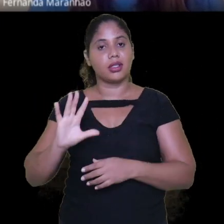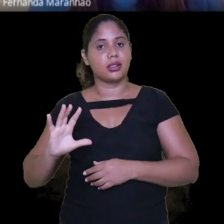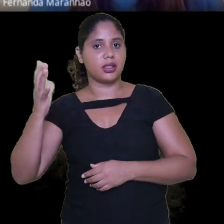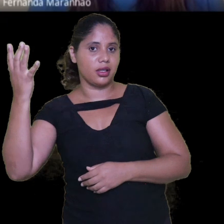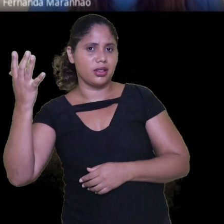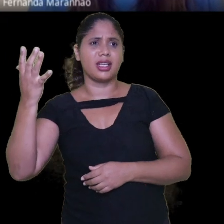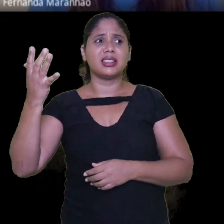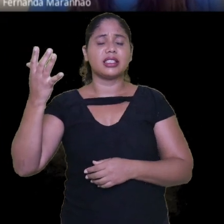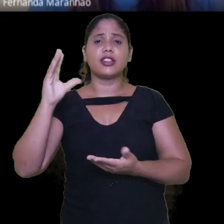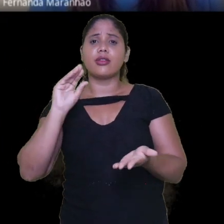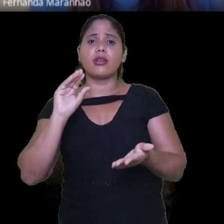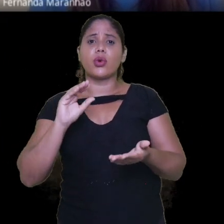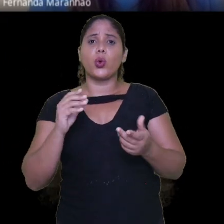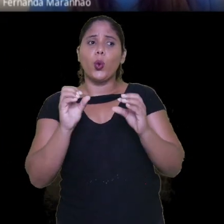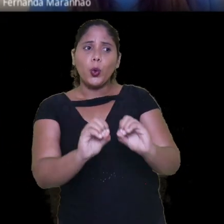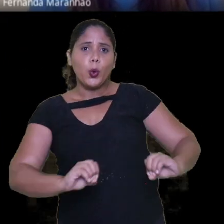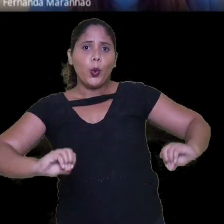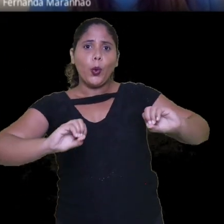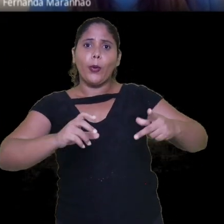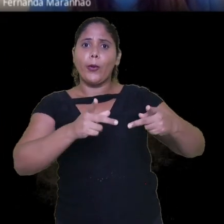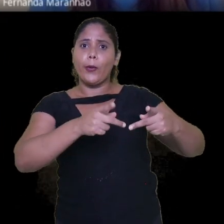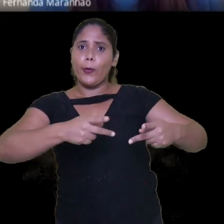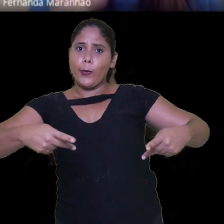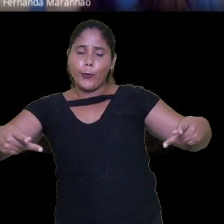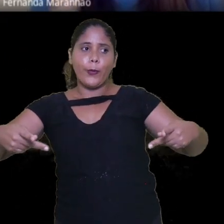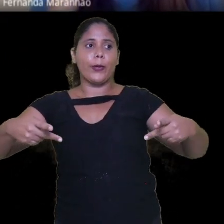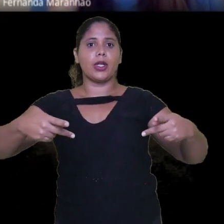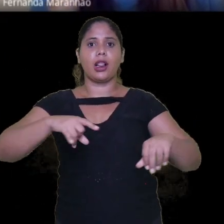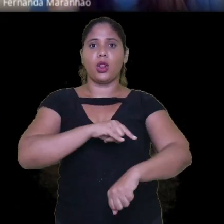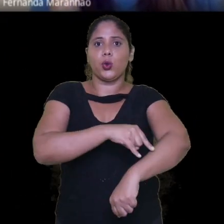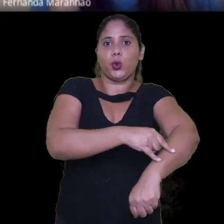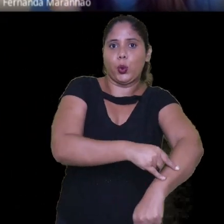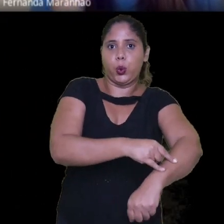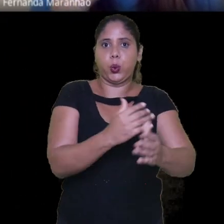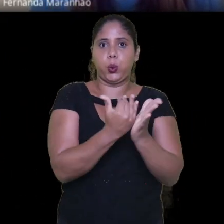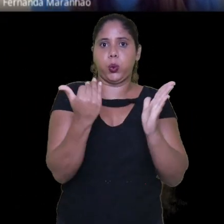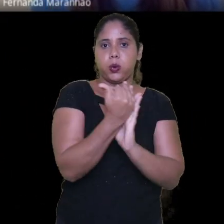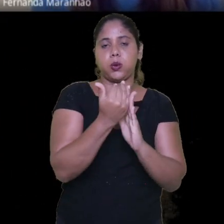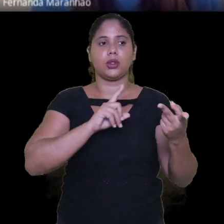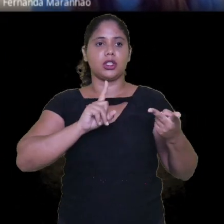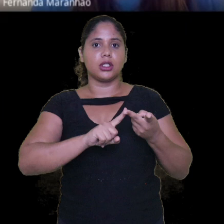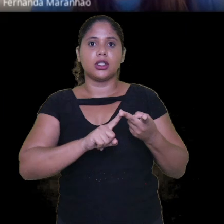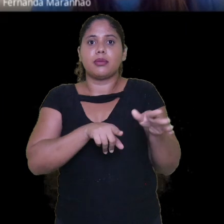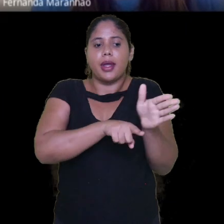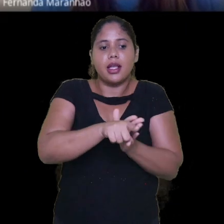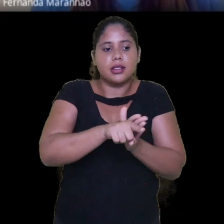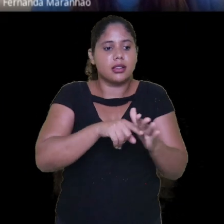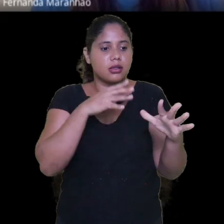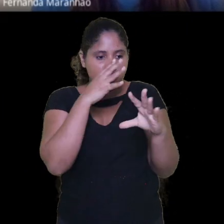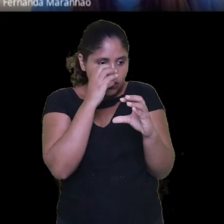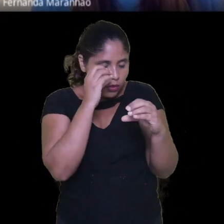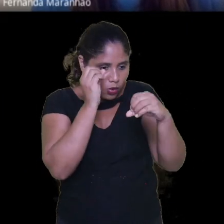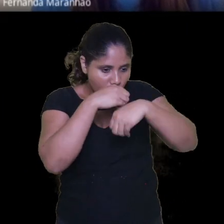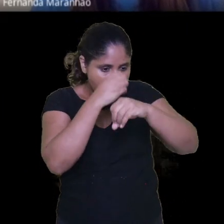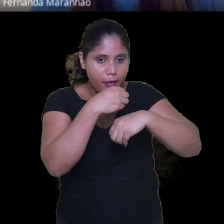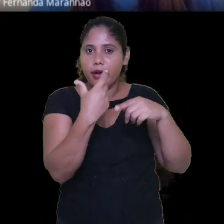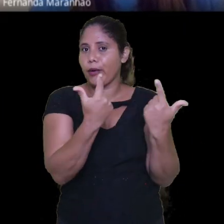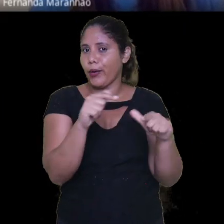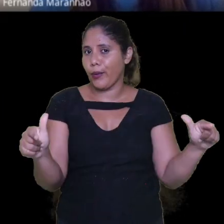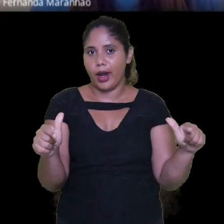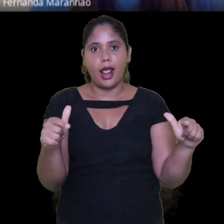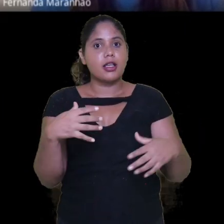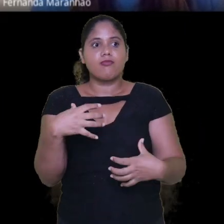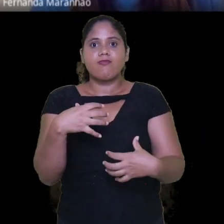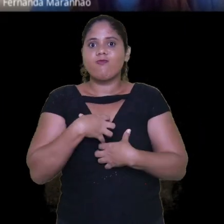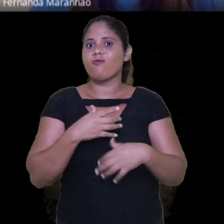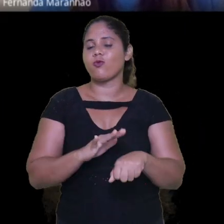vai apresentar sinais no sistema nervoso central e a ressonância vai mostrar um edema vasogênico e sinais